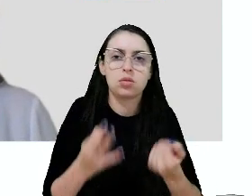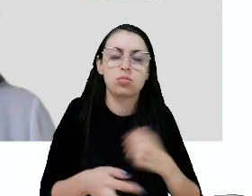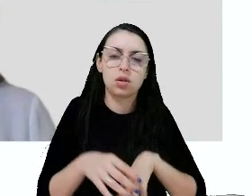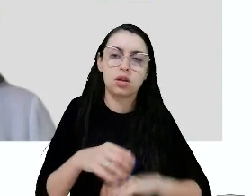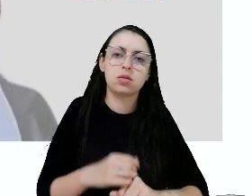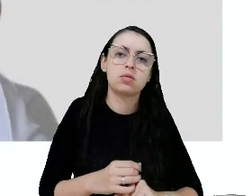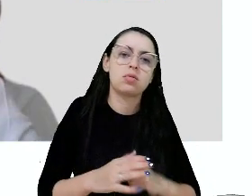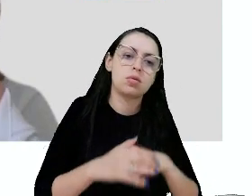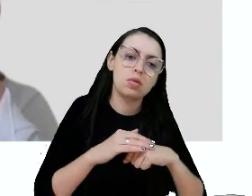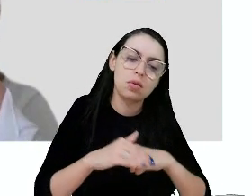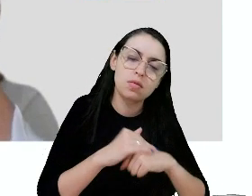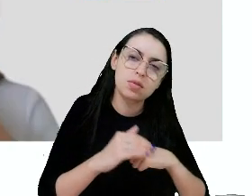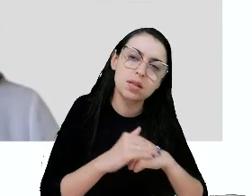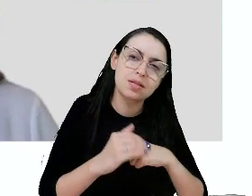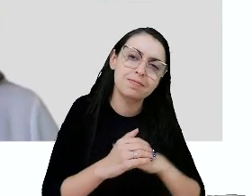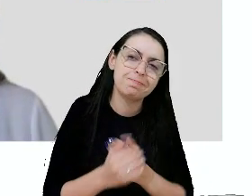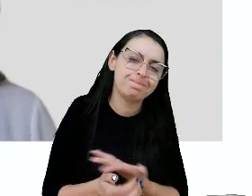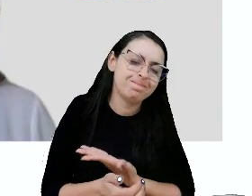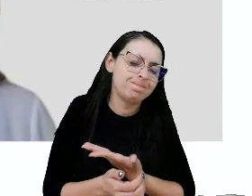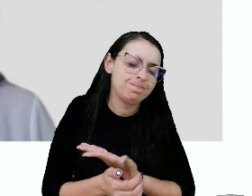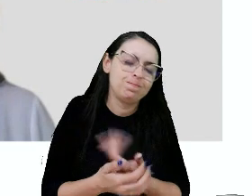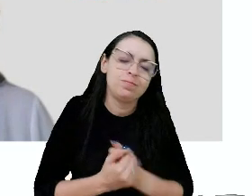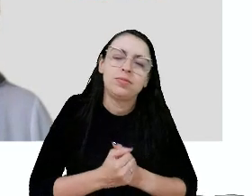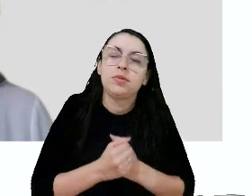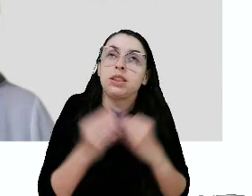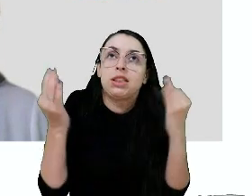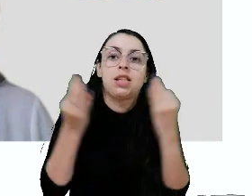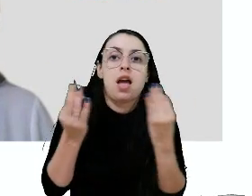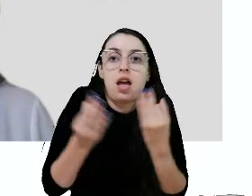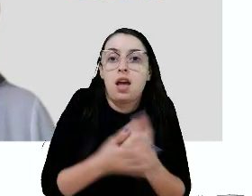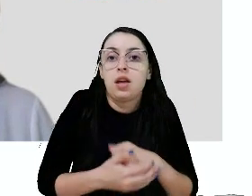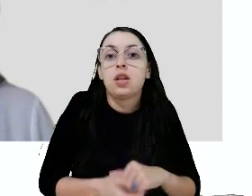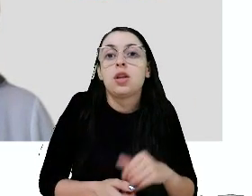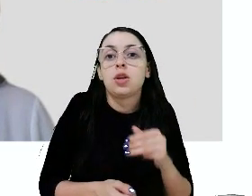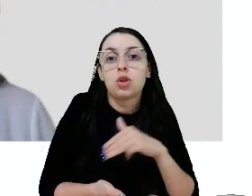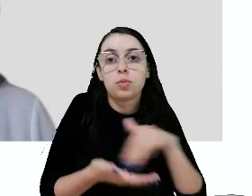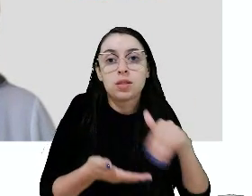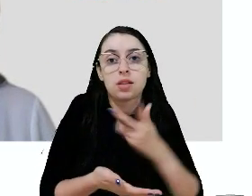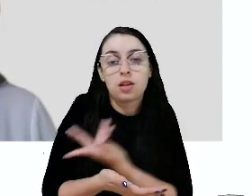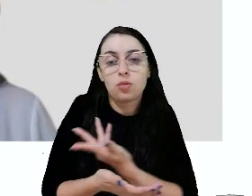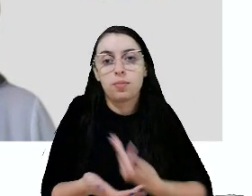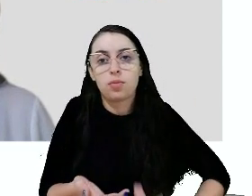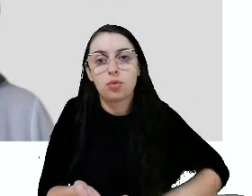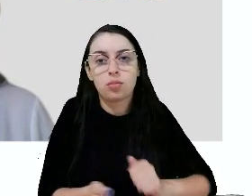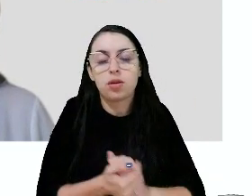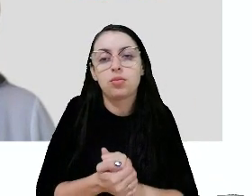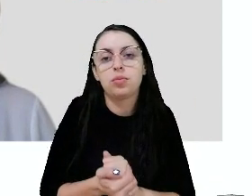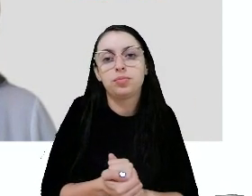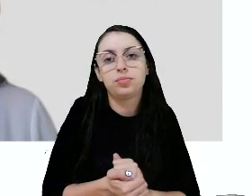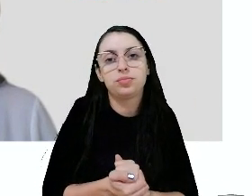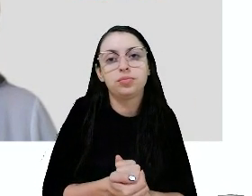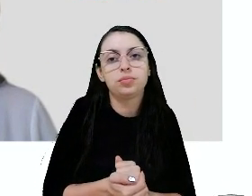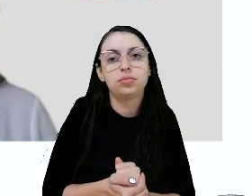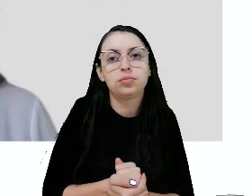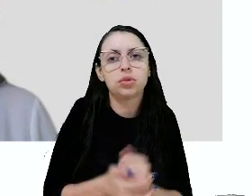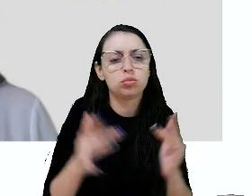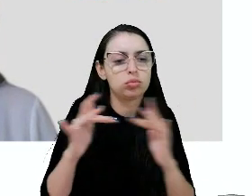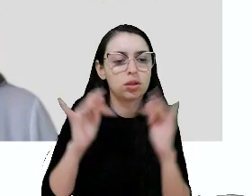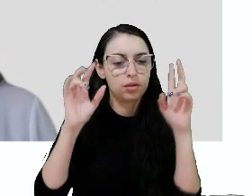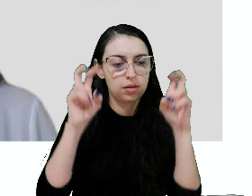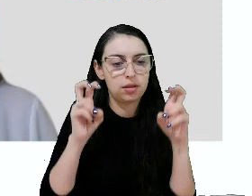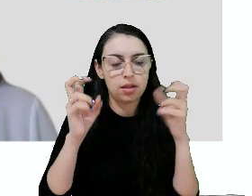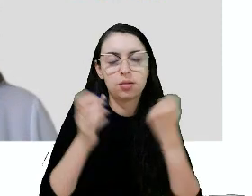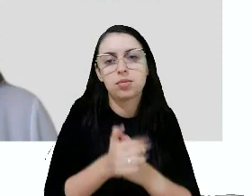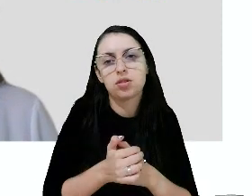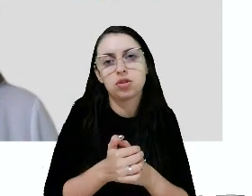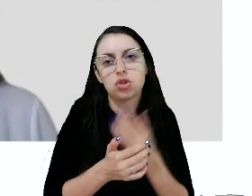inclusive conversar com um colega meu queridíssimo, que exatamente é do Ministério Público e que exatamente lida com esse